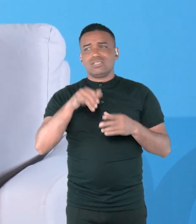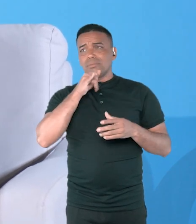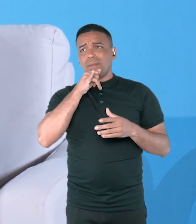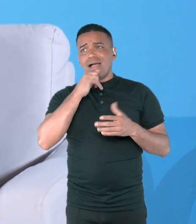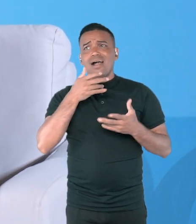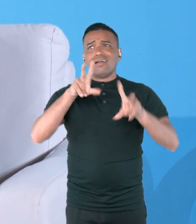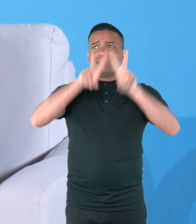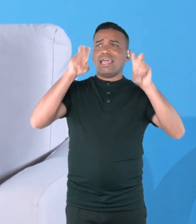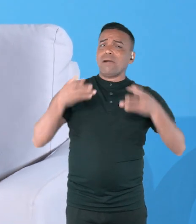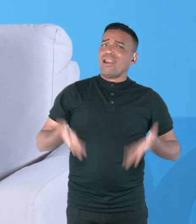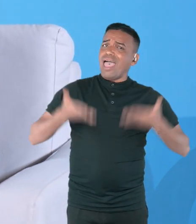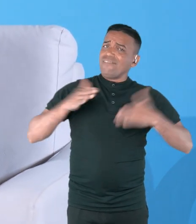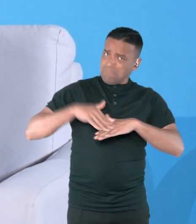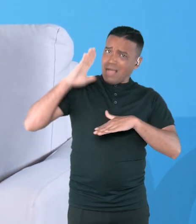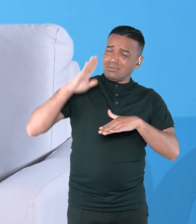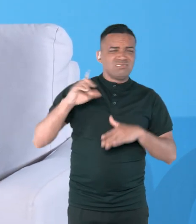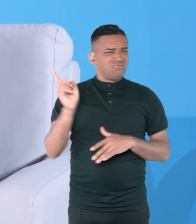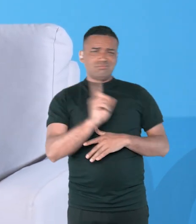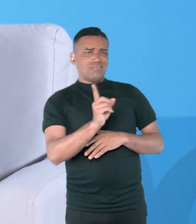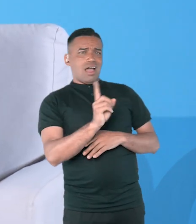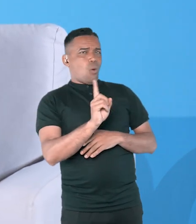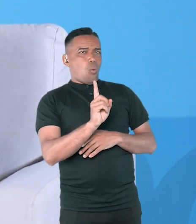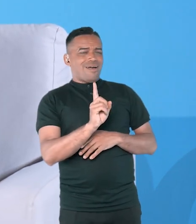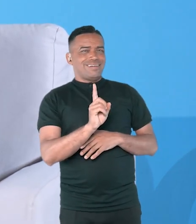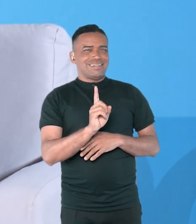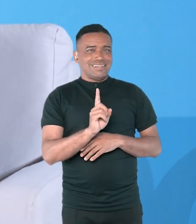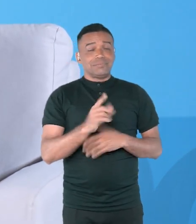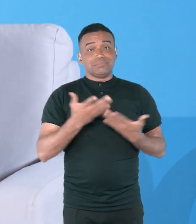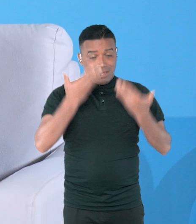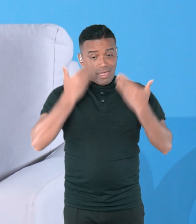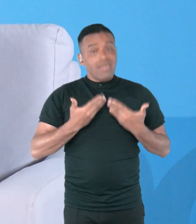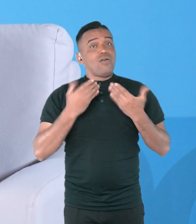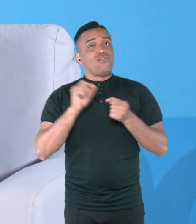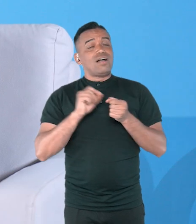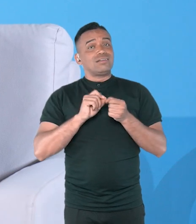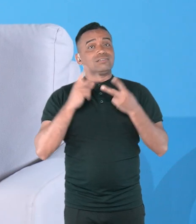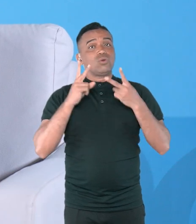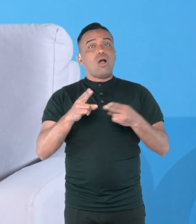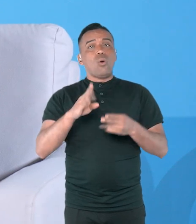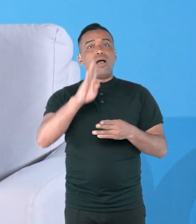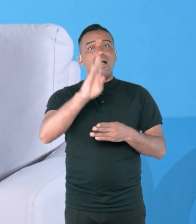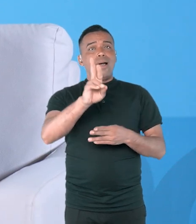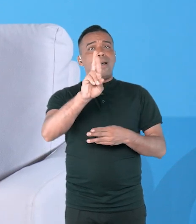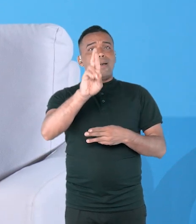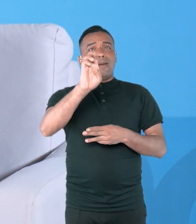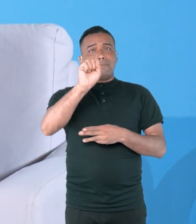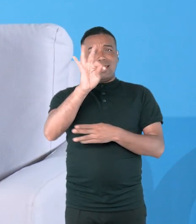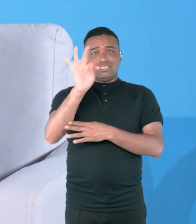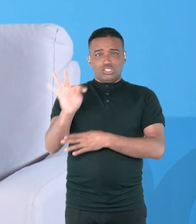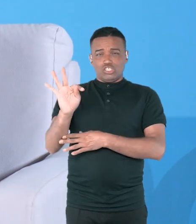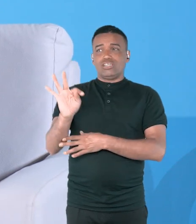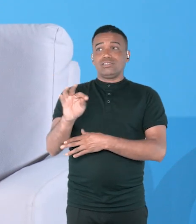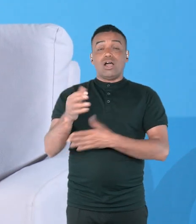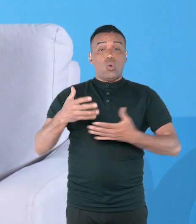para ficar mais leve, que você faz assim? Eu falo, não. Eu faço que nem o Brecht. O Brecht tinha uma fala